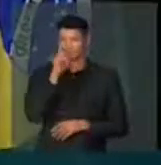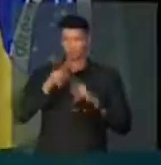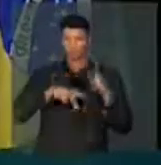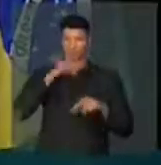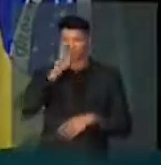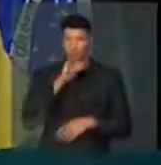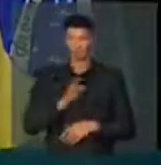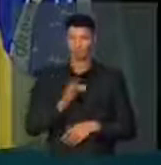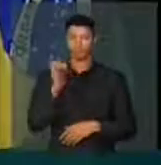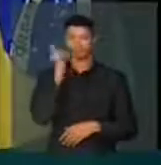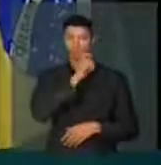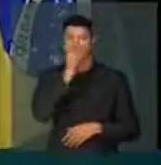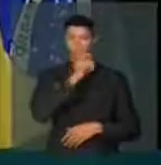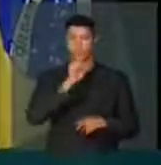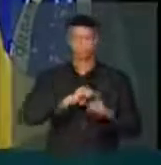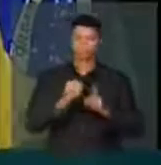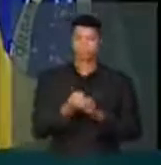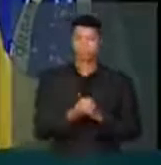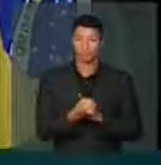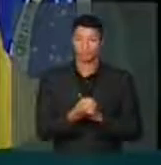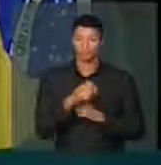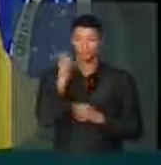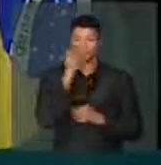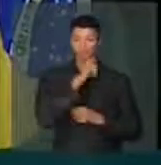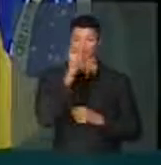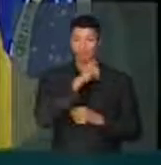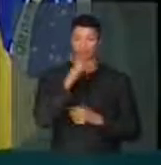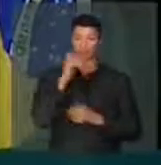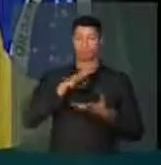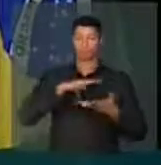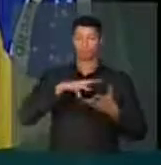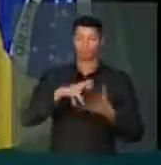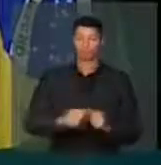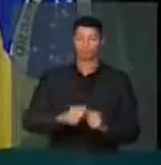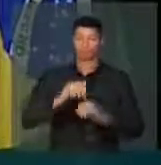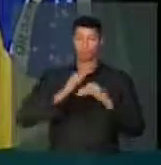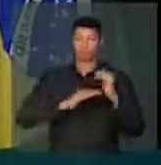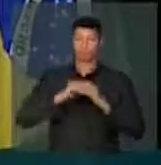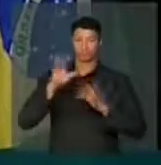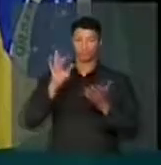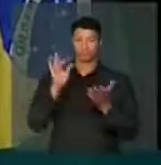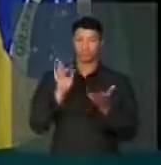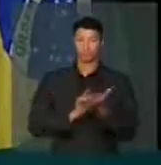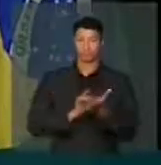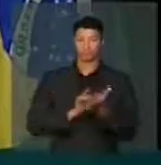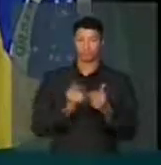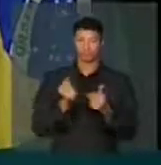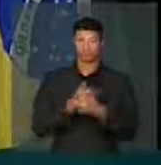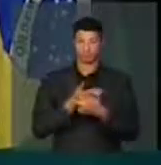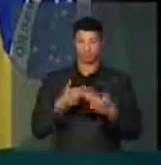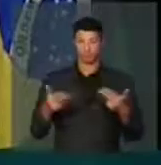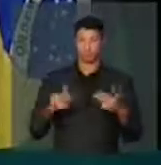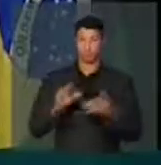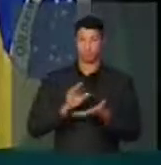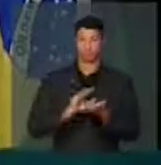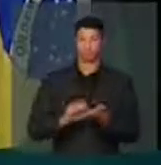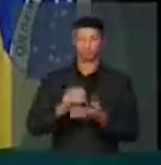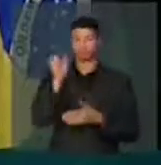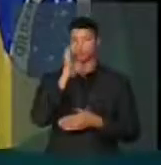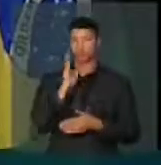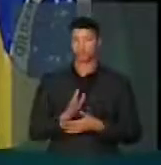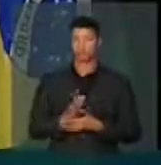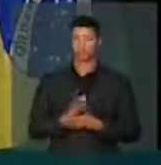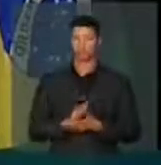brasileiros, mentiu à sociedade, mentiu ao mundo sobre a real situação financeira do